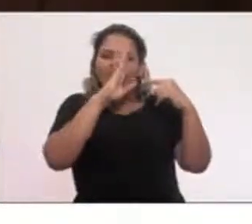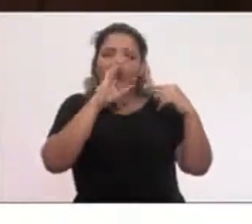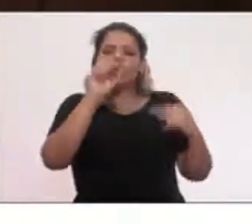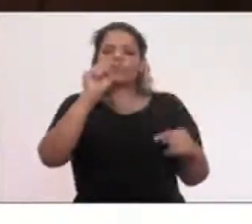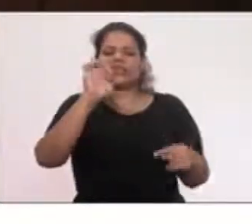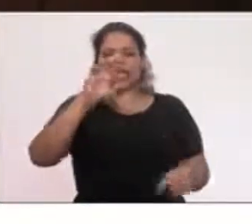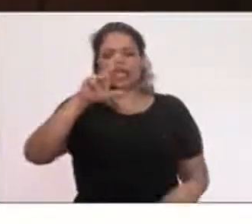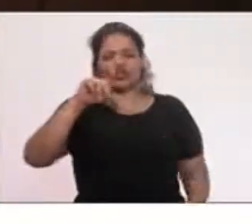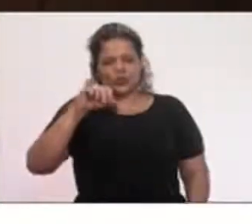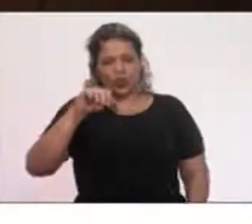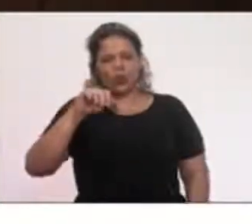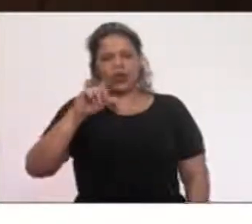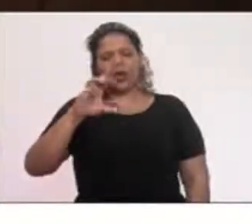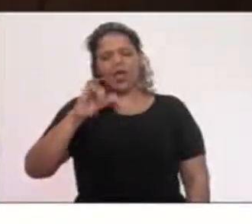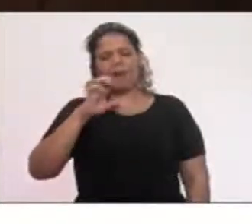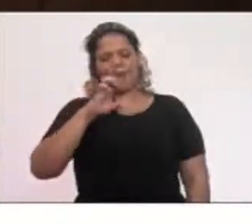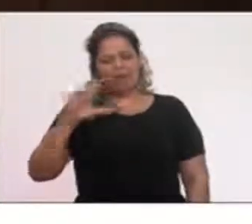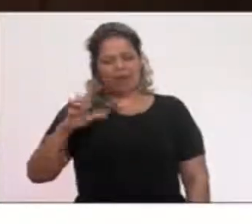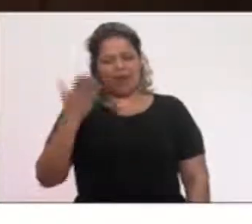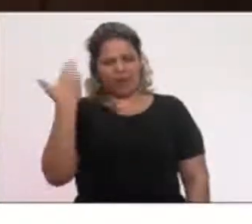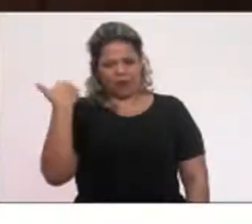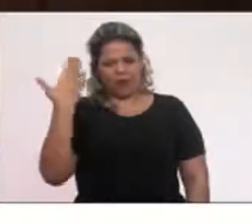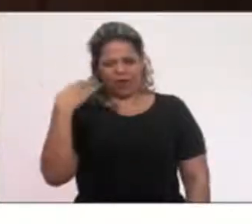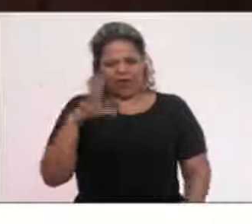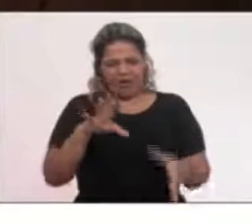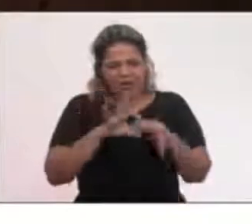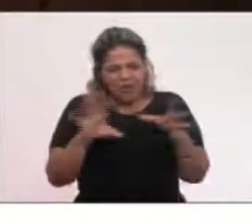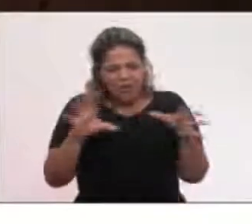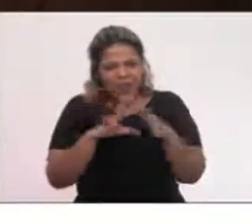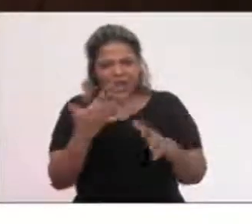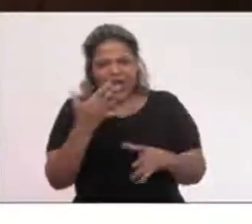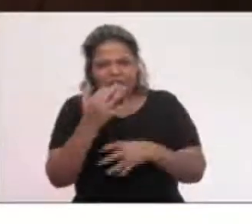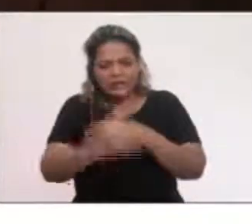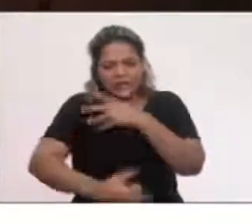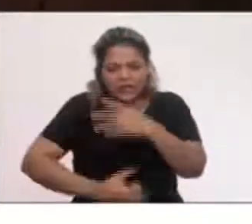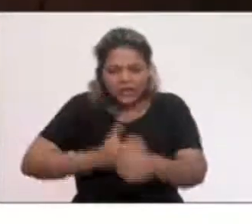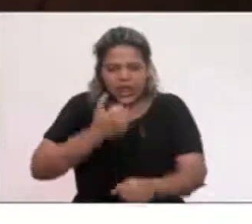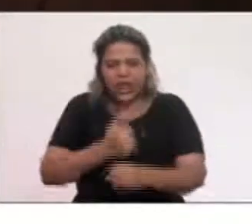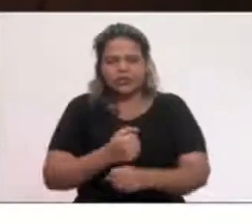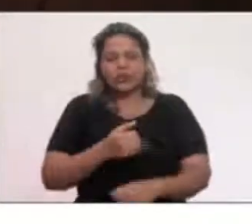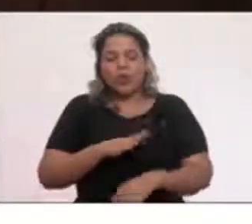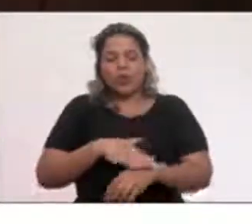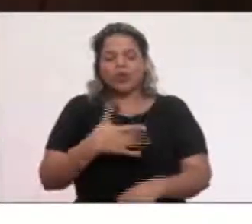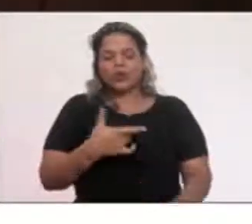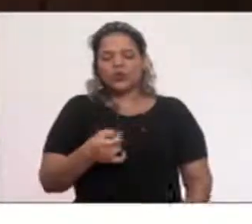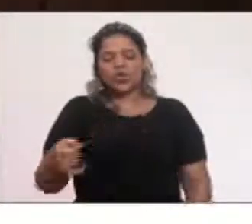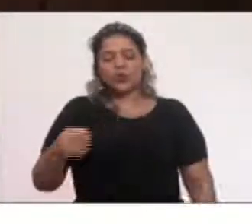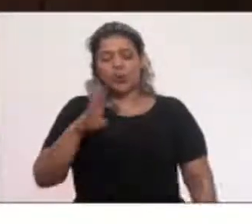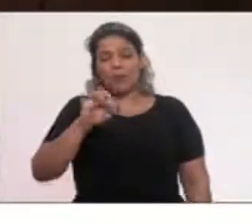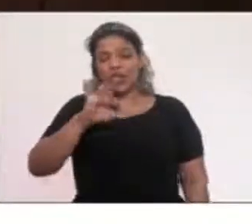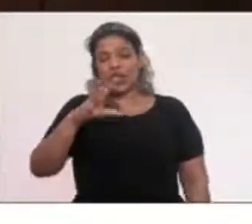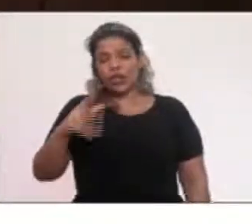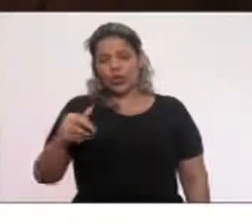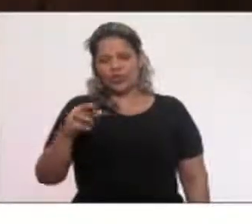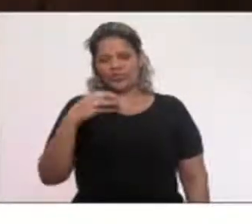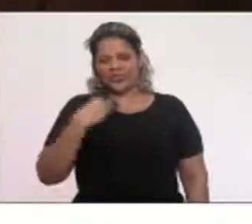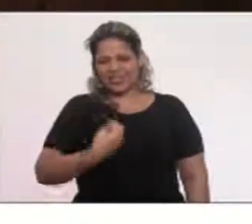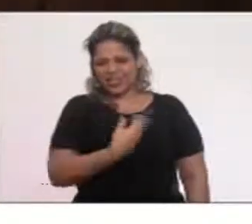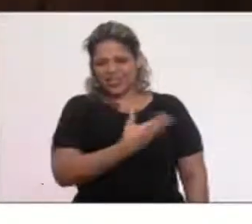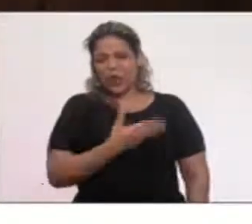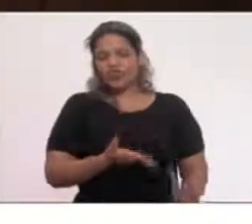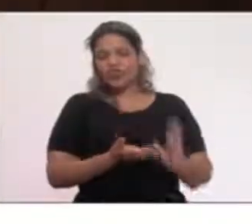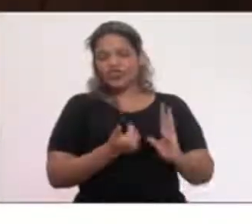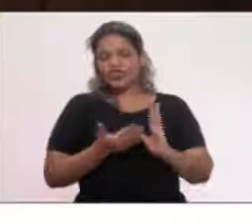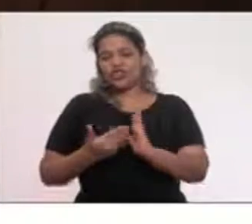Sérgio Cabral, que permitiu que em 10 anos mais de 200 bilhões de reais fossem concedidos em